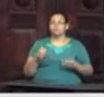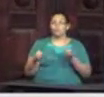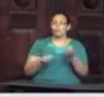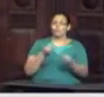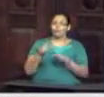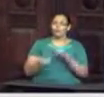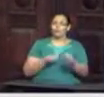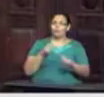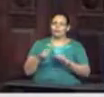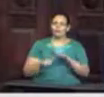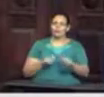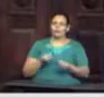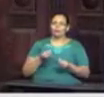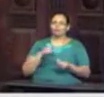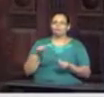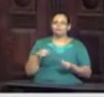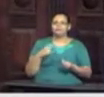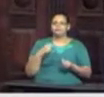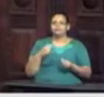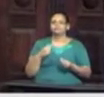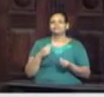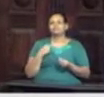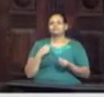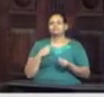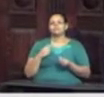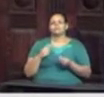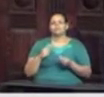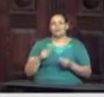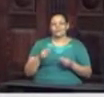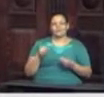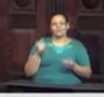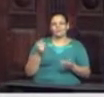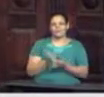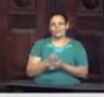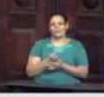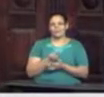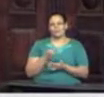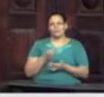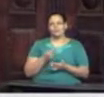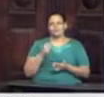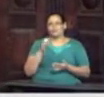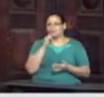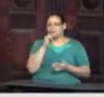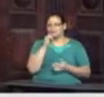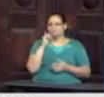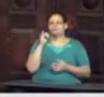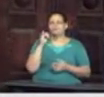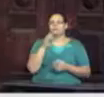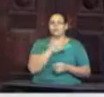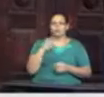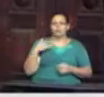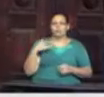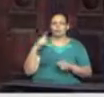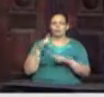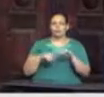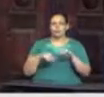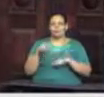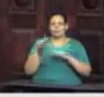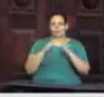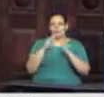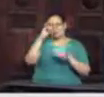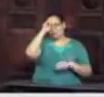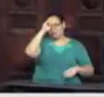como, se nós debruçarmos sobre a situação dos equipamentos de saúde,